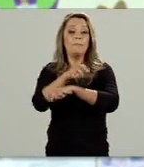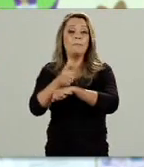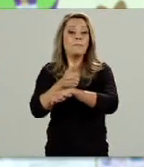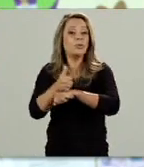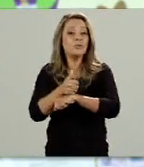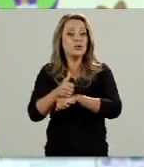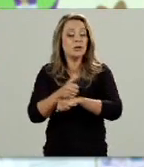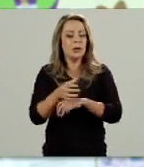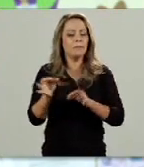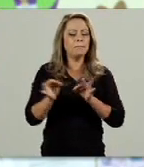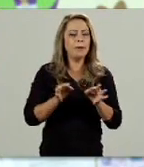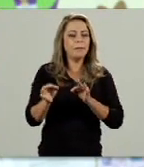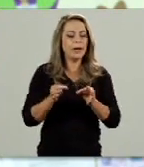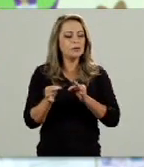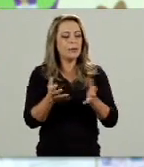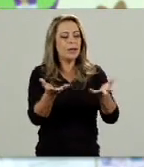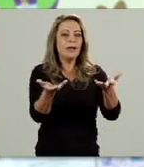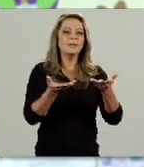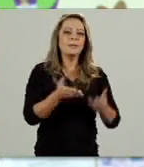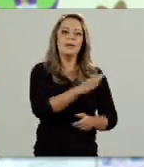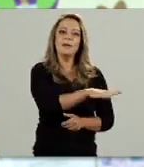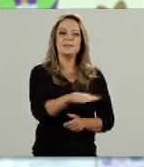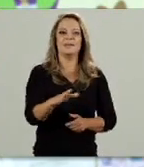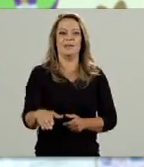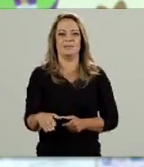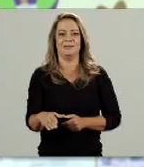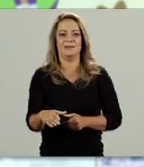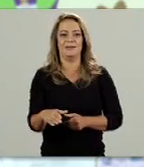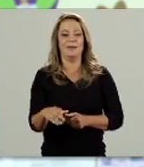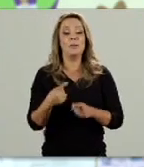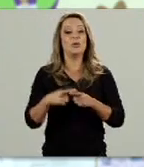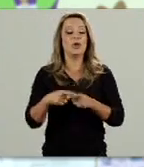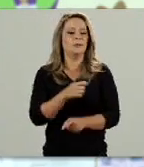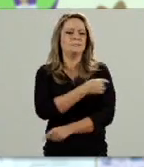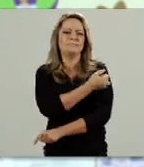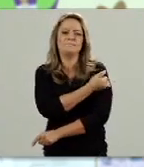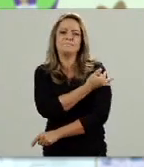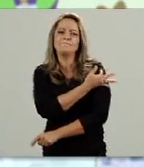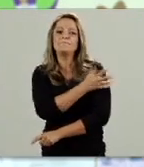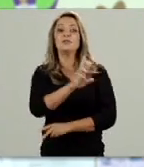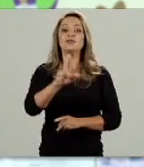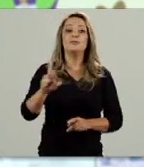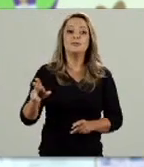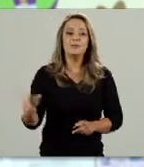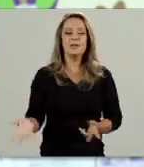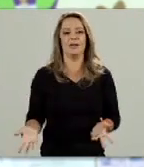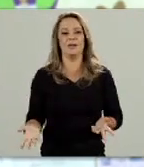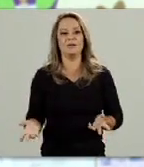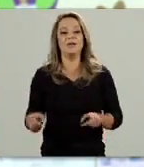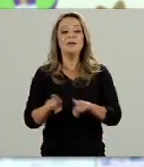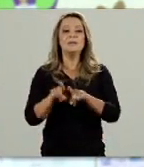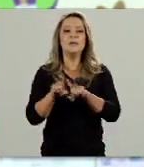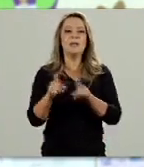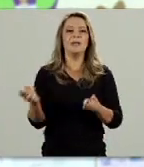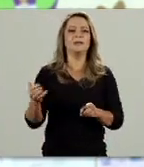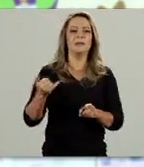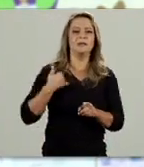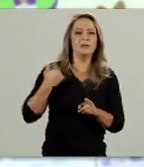está apto e preparado para receber essa clientela que vem de séries diferentes,